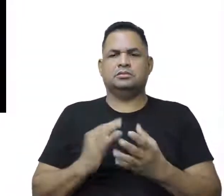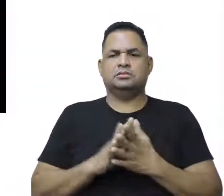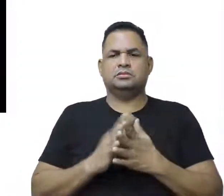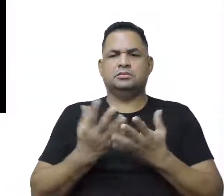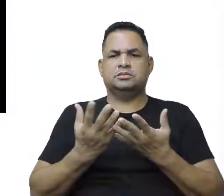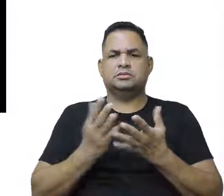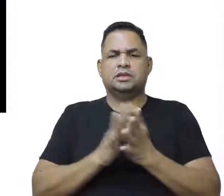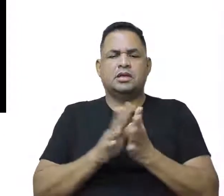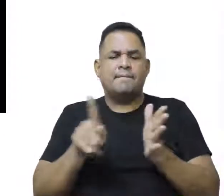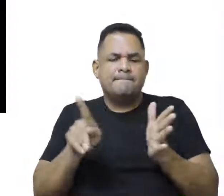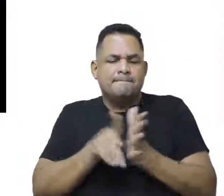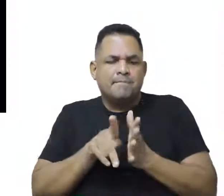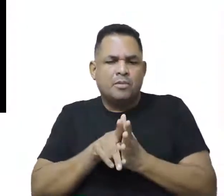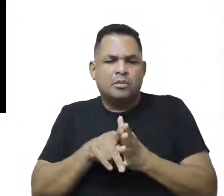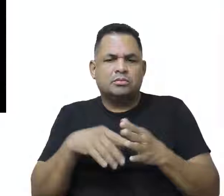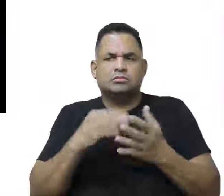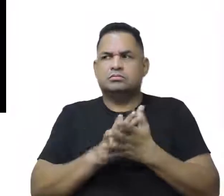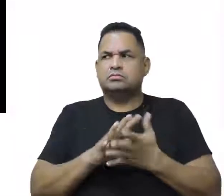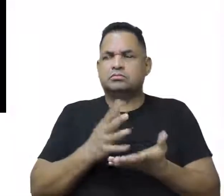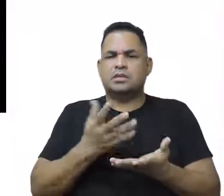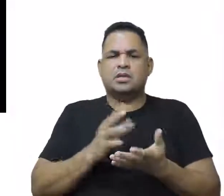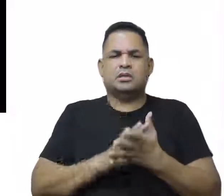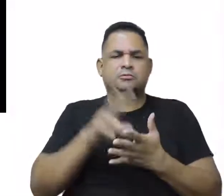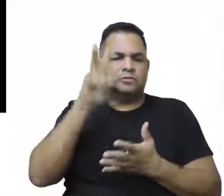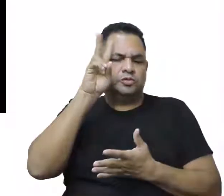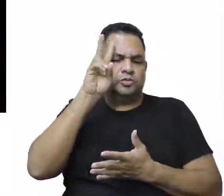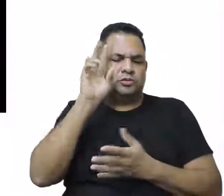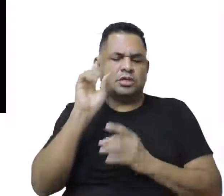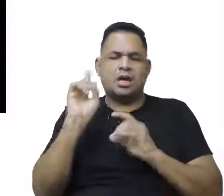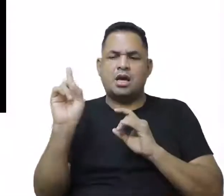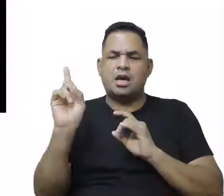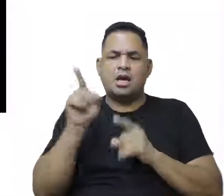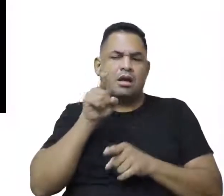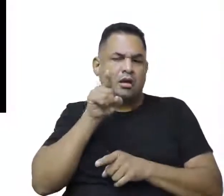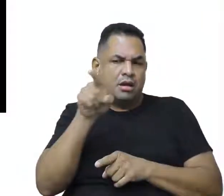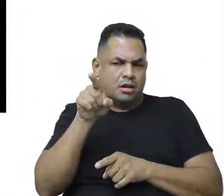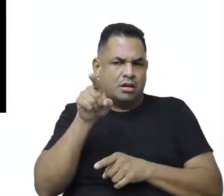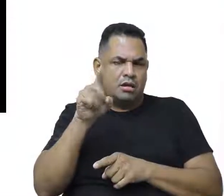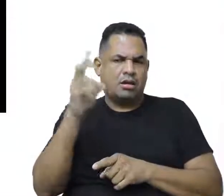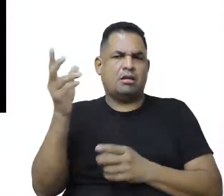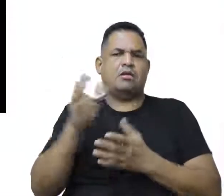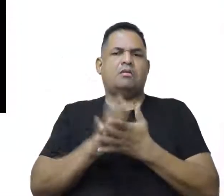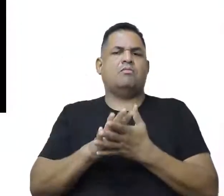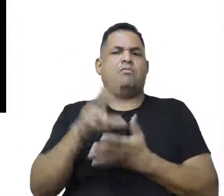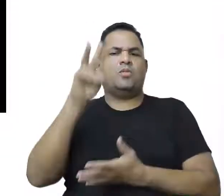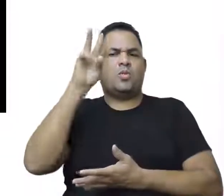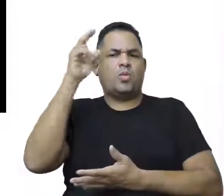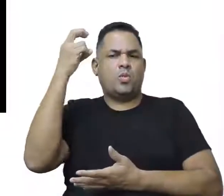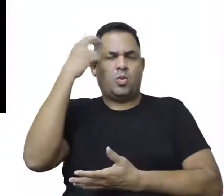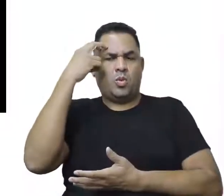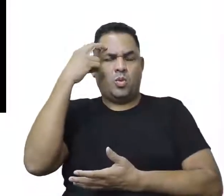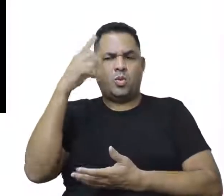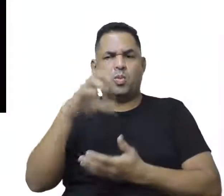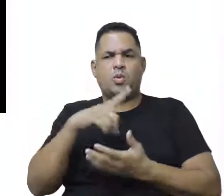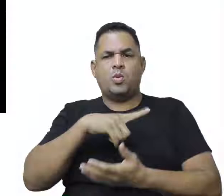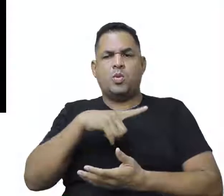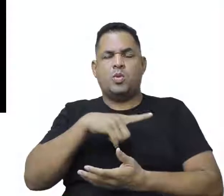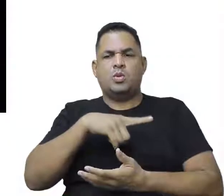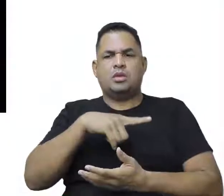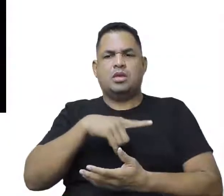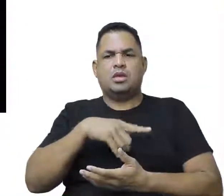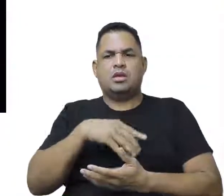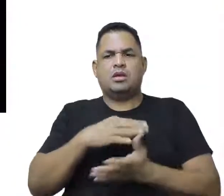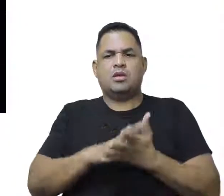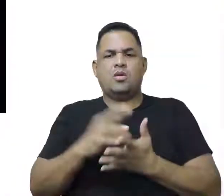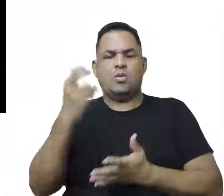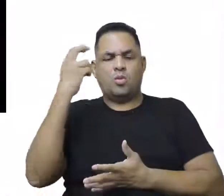o particular, a história em particular daquela cultura. E para ele existem, portanto, culturas